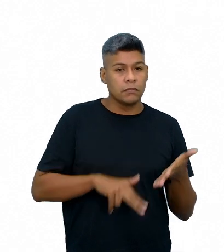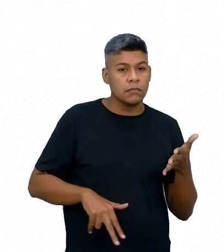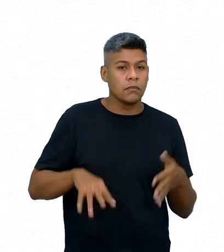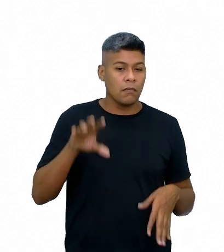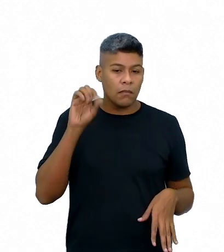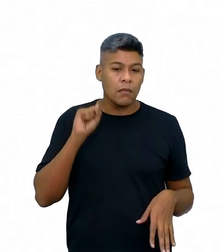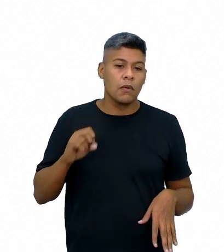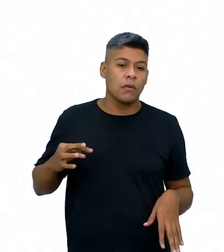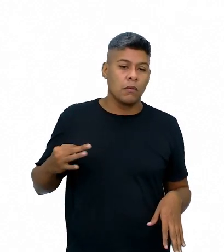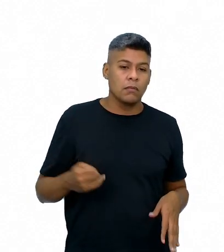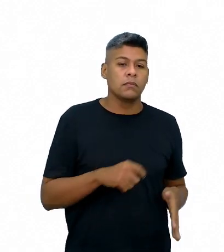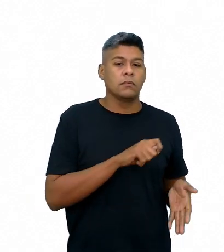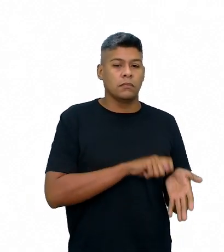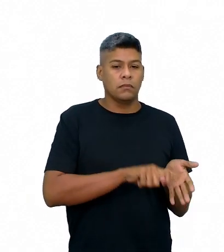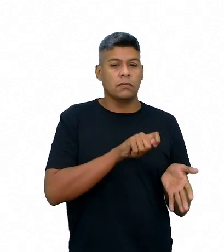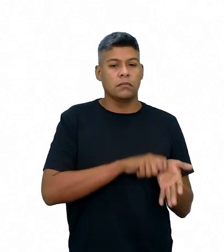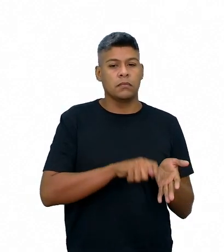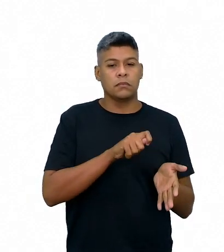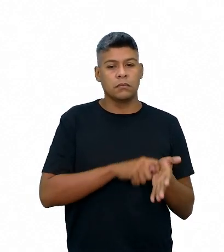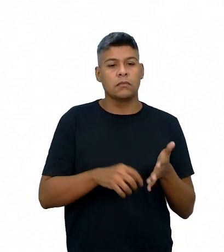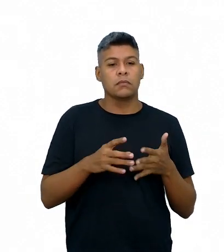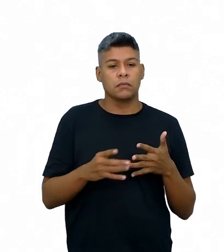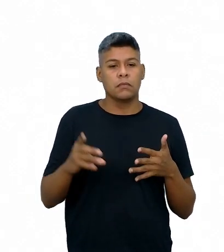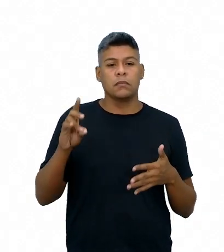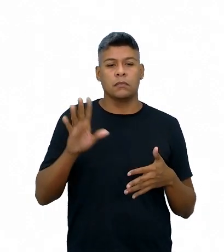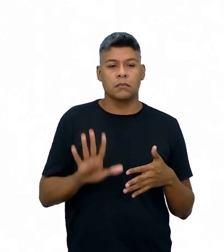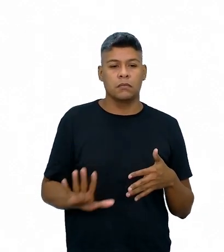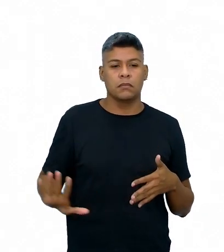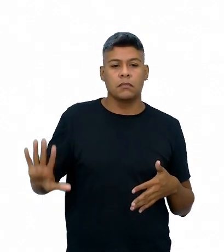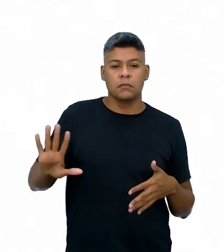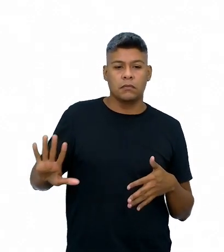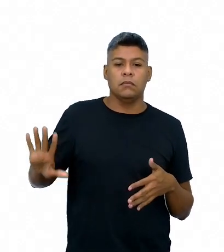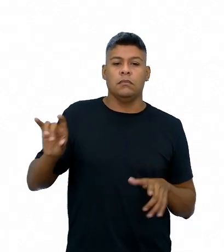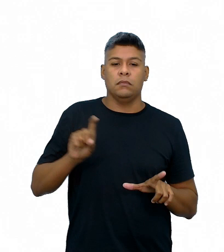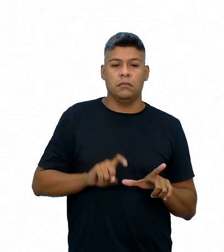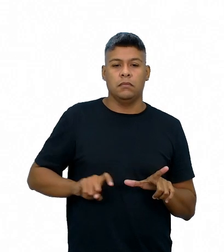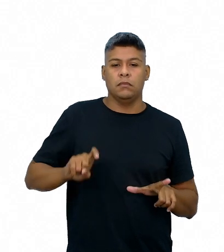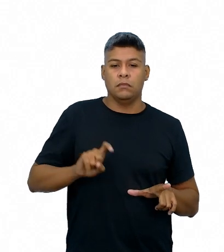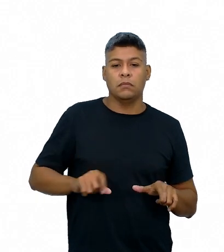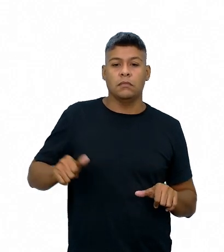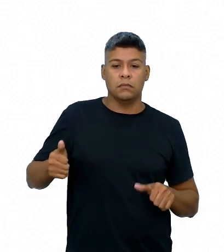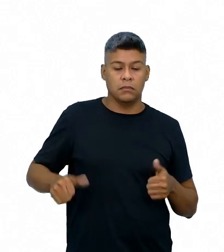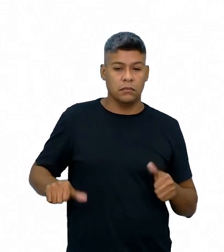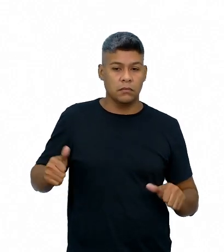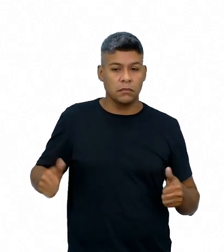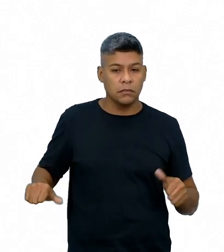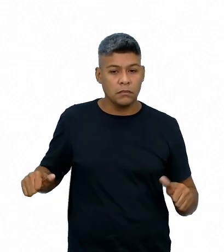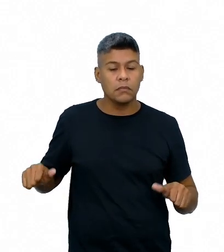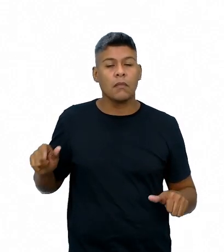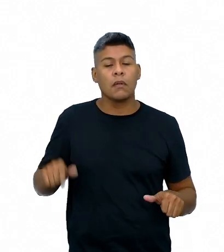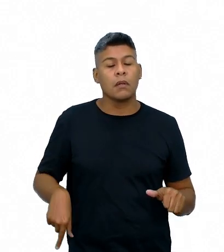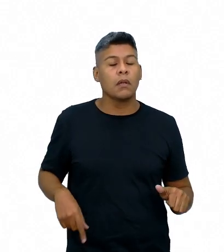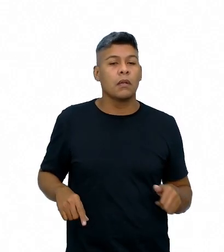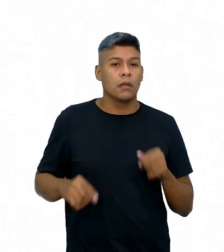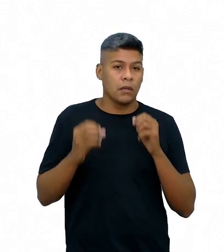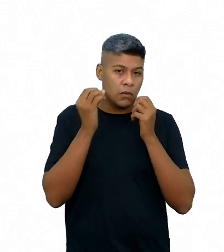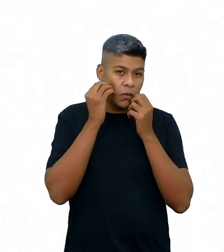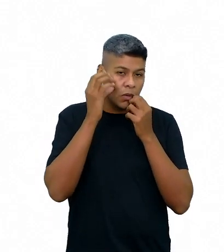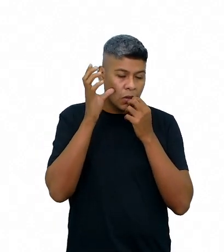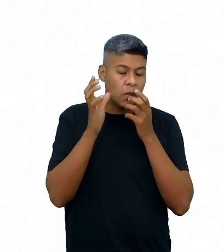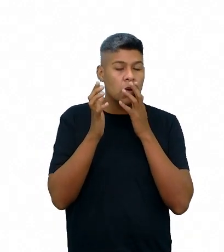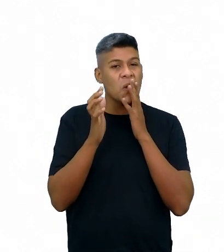escuta, produção escrita, multissemiótica ou digital, oralidade, análise linguística e semiótica apoiam-se nos